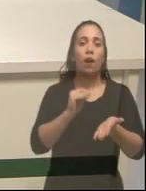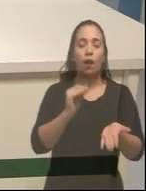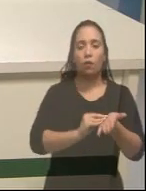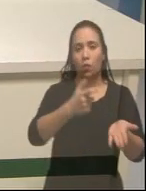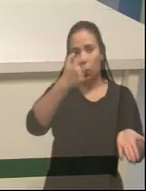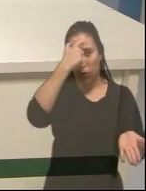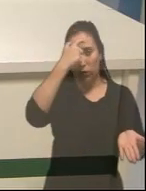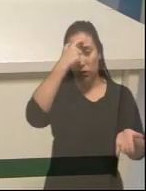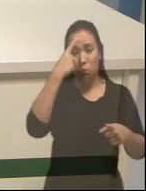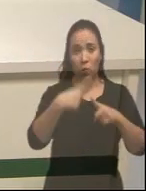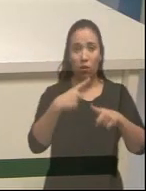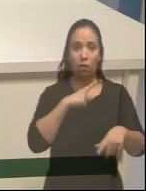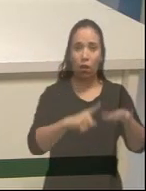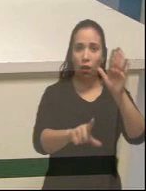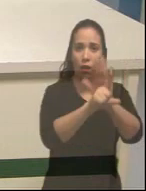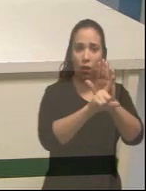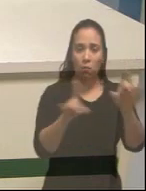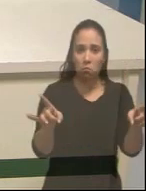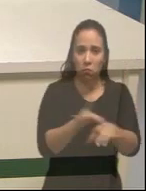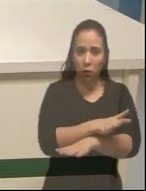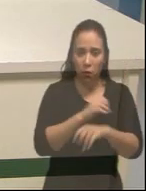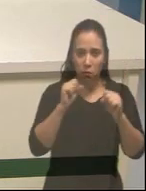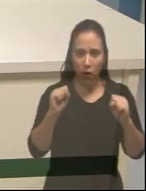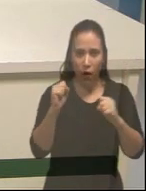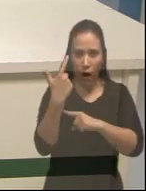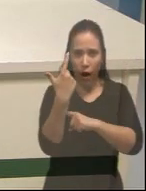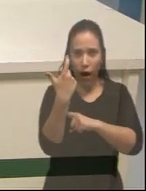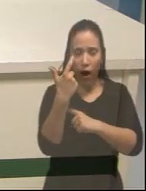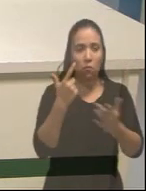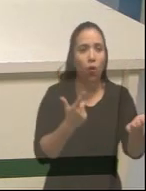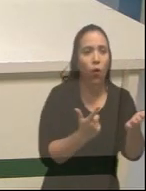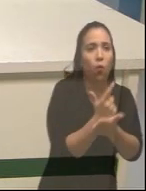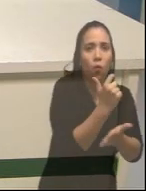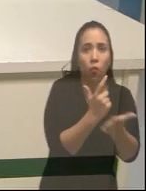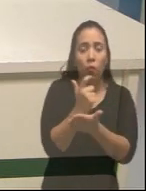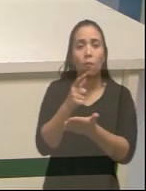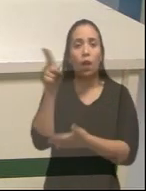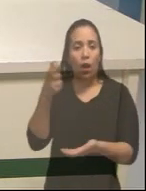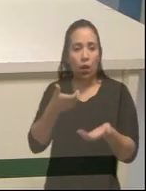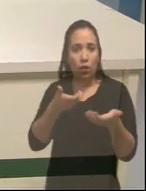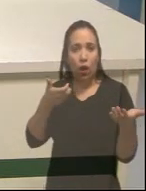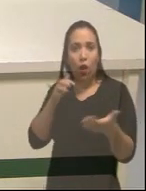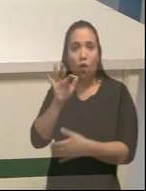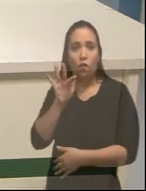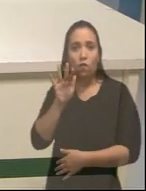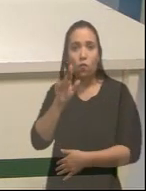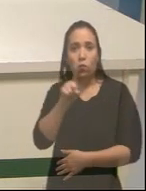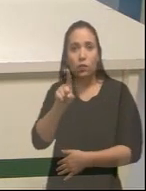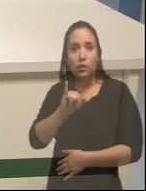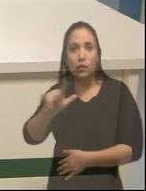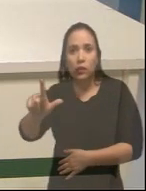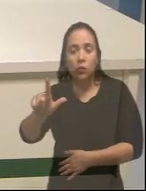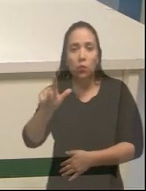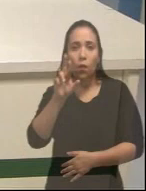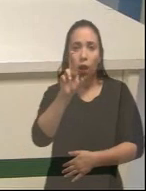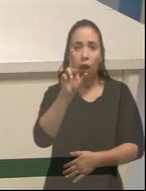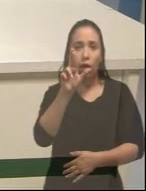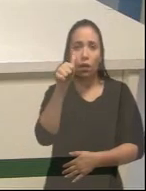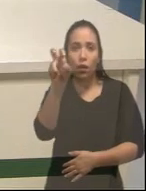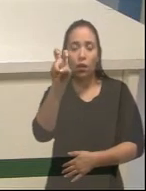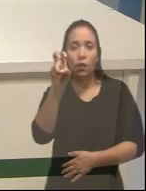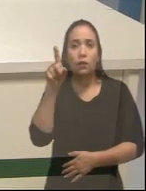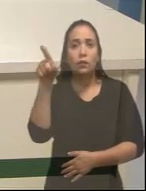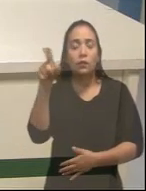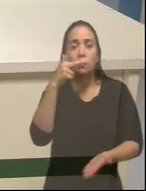irresponsabilidade de uma legislação feita que dá acesso a todo mundo à arma, inclusive a um fuzil R-15, como é o que aquele louco usou, né? E no